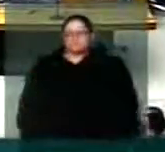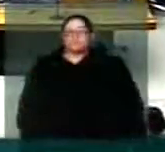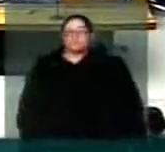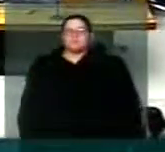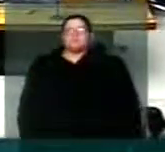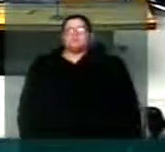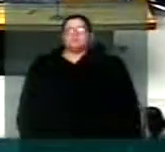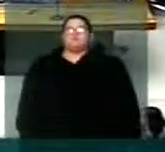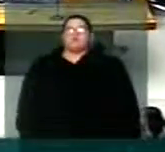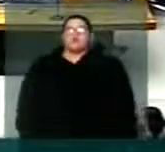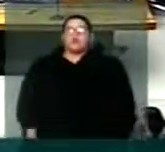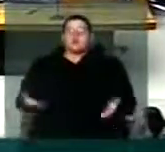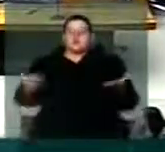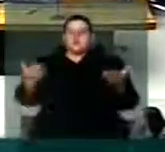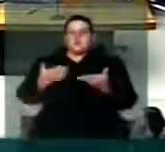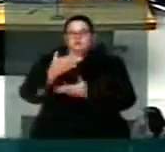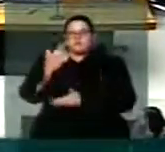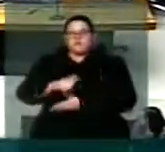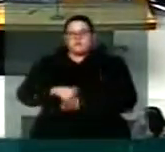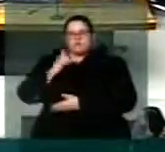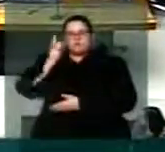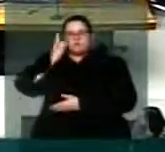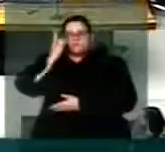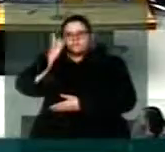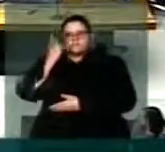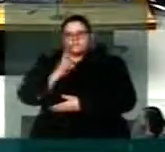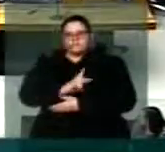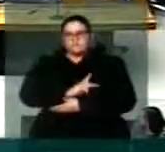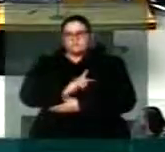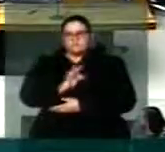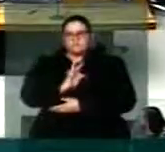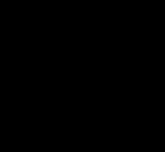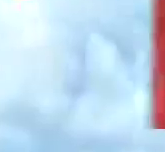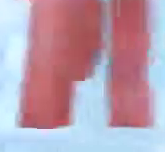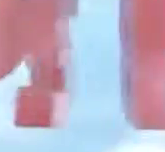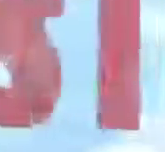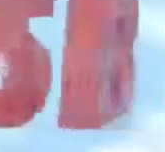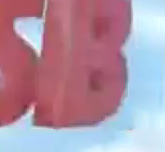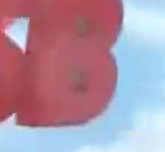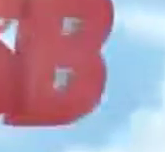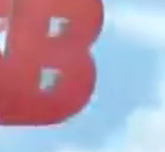obrigado, nobre deputada. Conceda a palavra ao próximo orador, inscrito pelo PT de Minas Gerais.